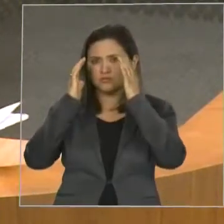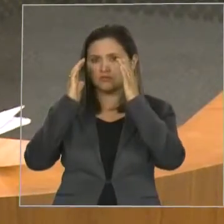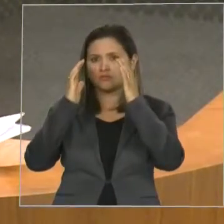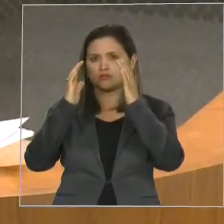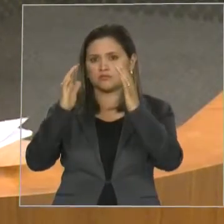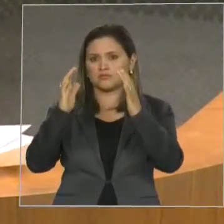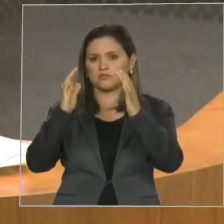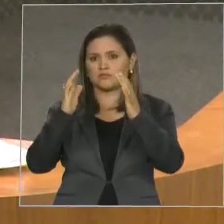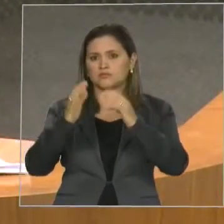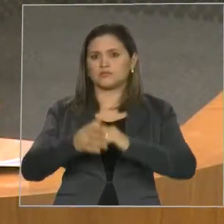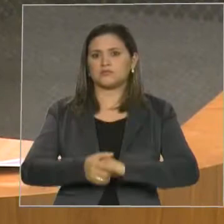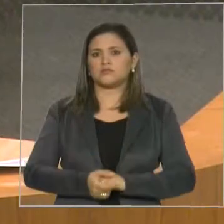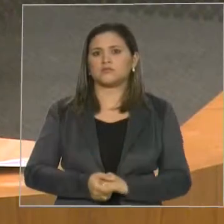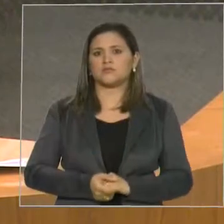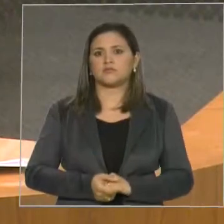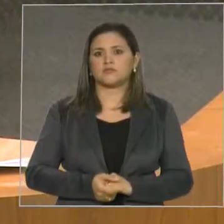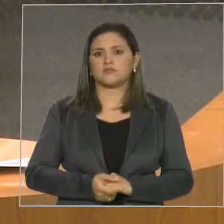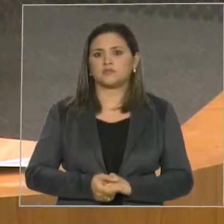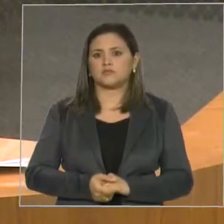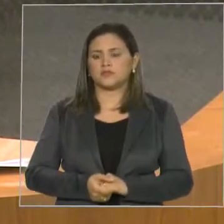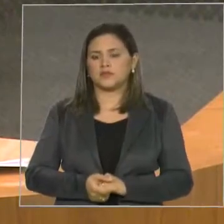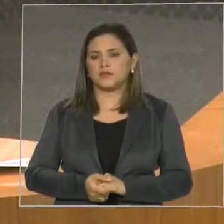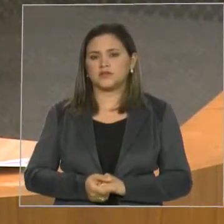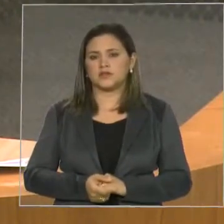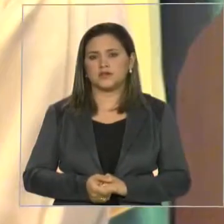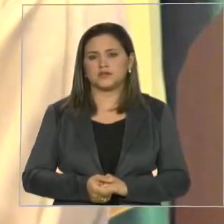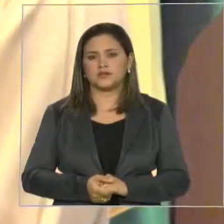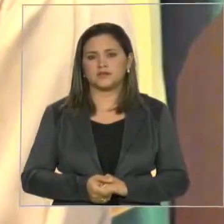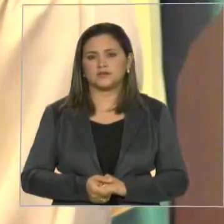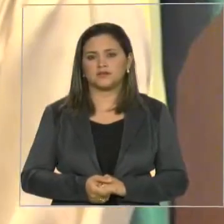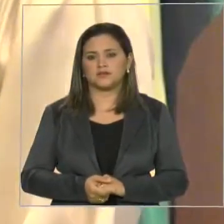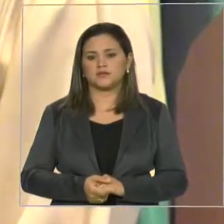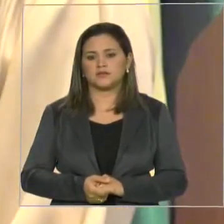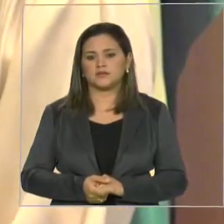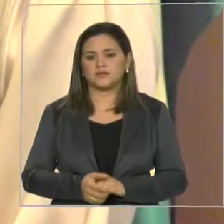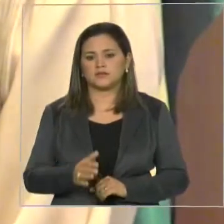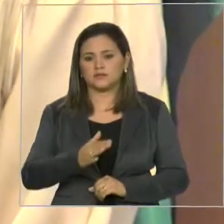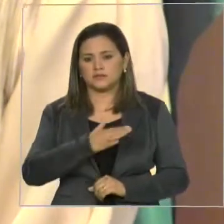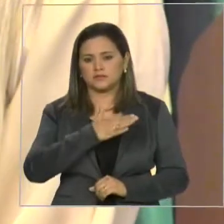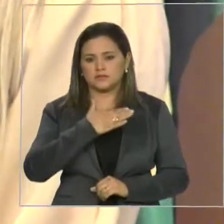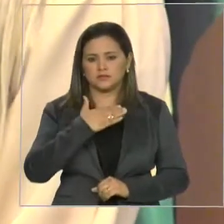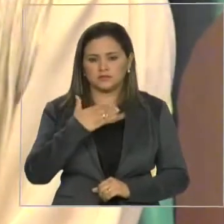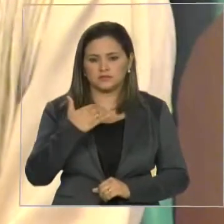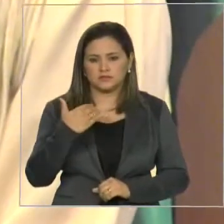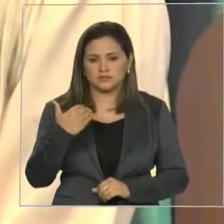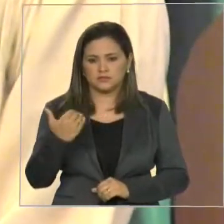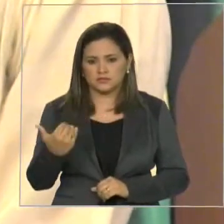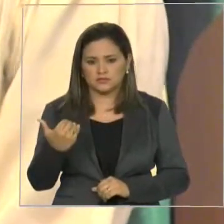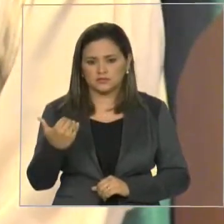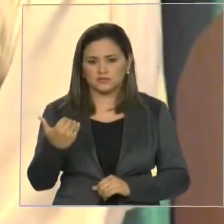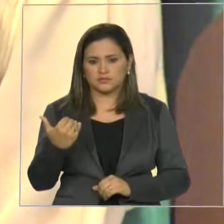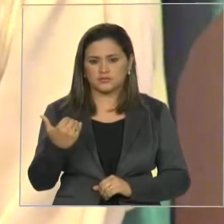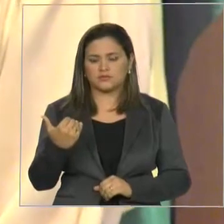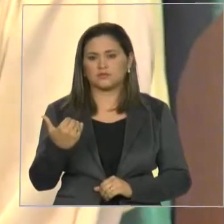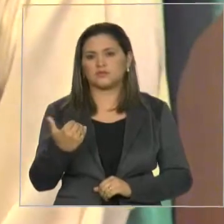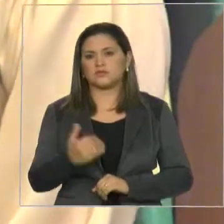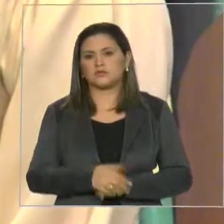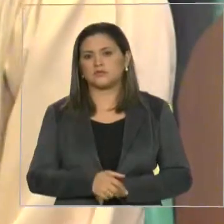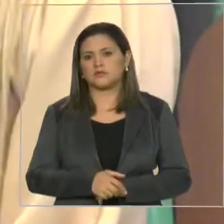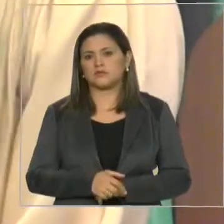amizade. Então, sua morte, sua partida de uma pessoa muito querida para